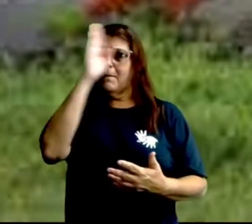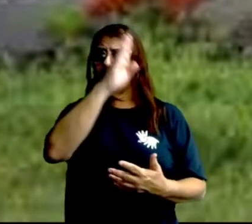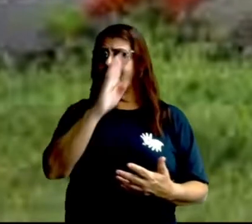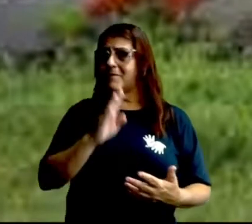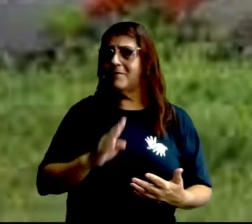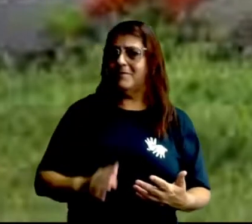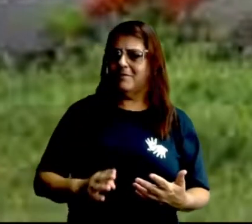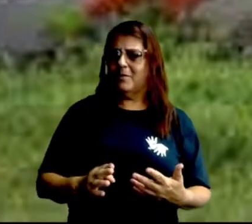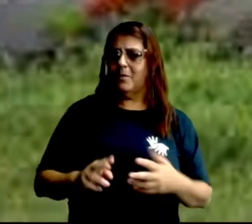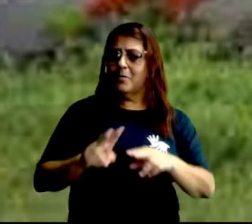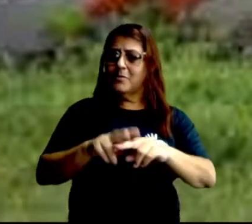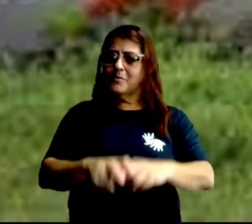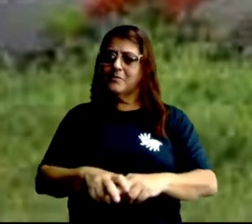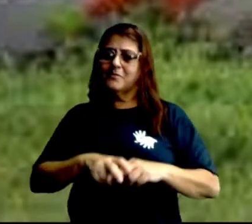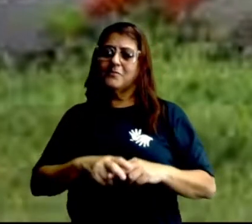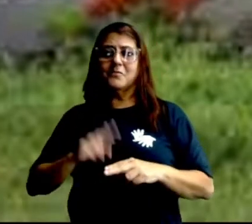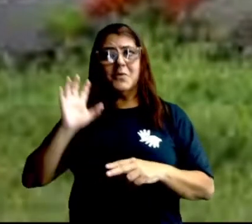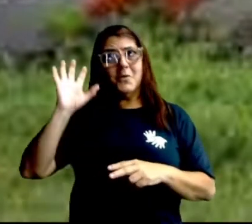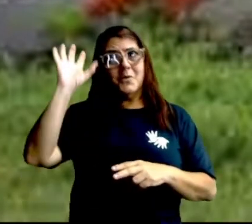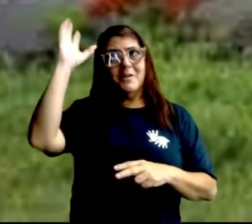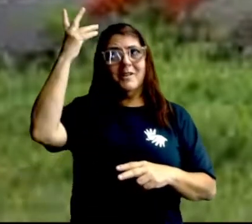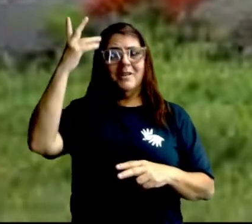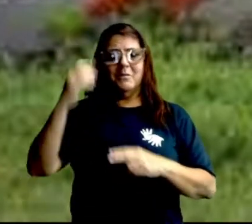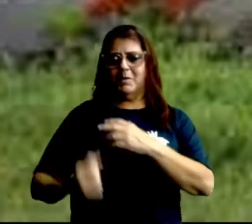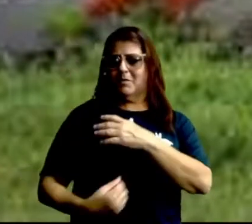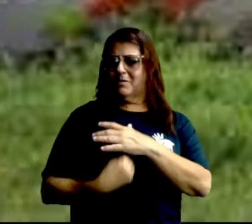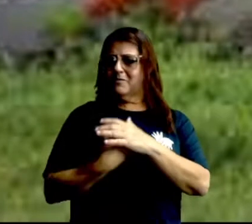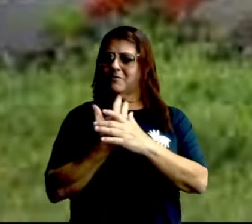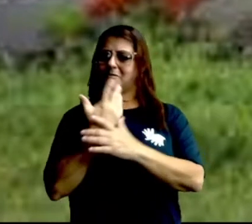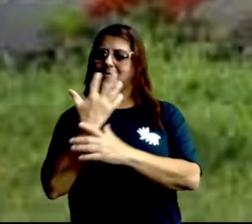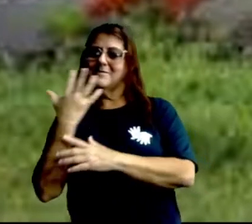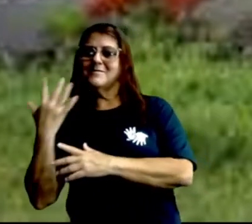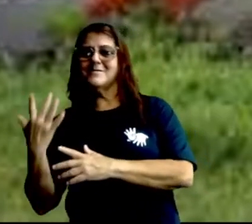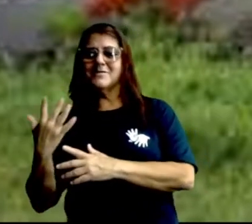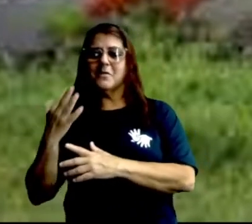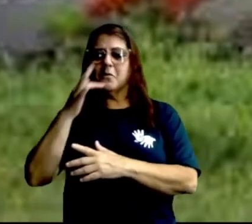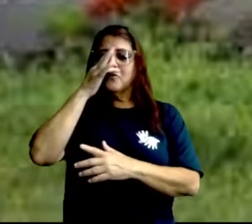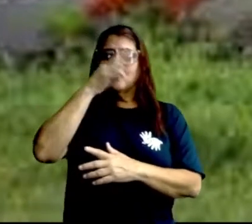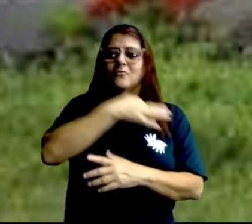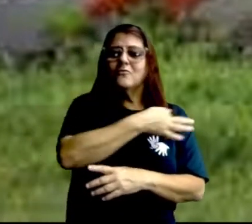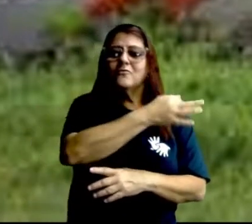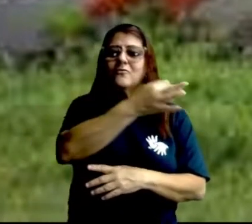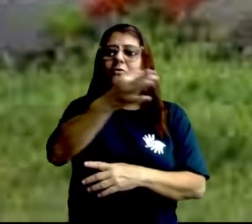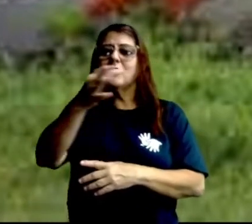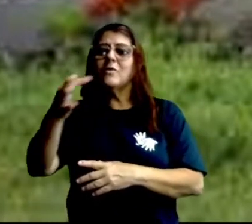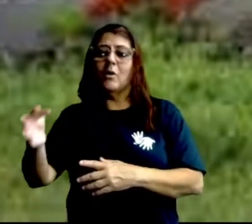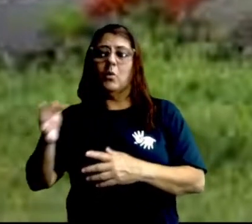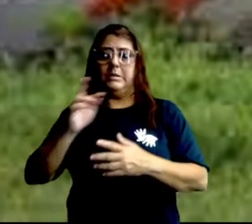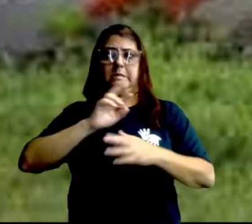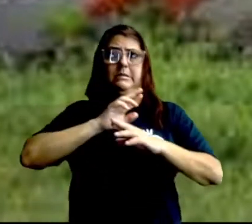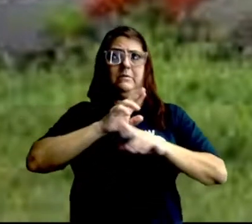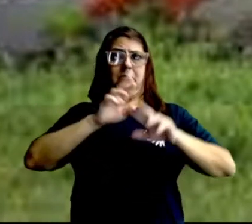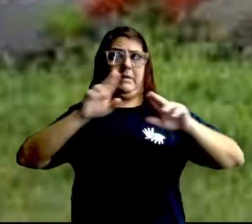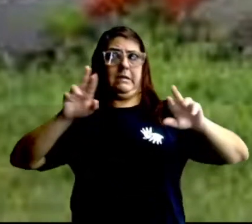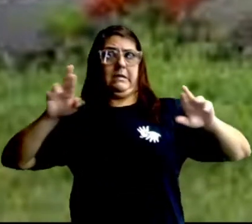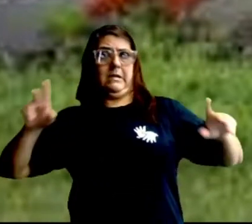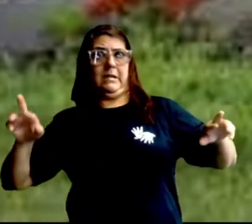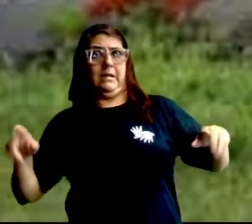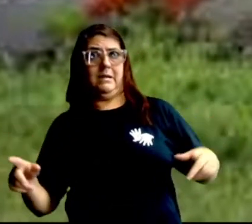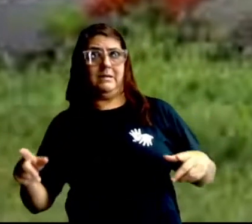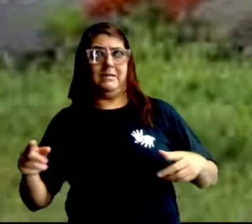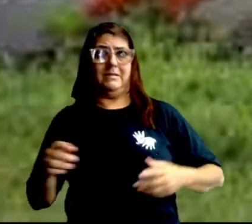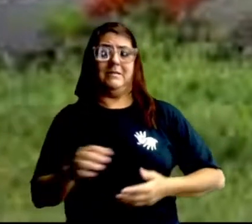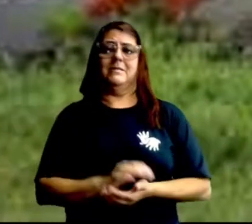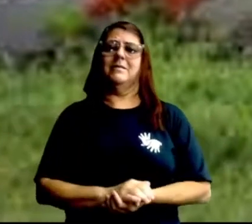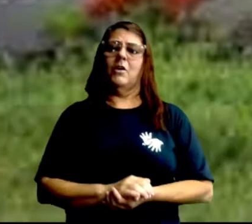justamente por conta do clima e por conta dessa vegetação que tem tantas espécies de flores né para